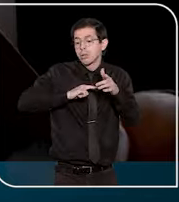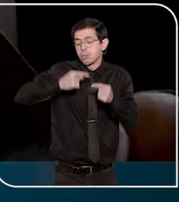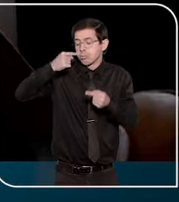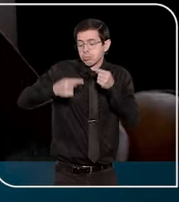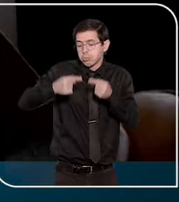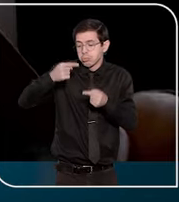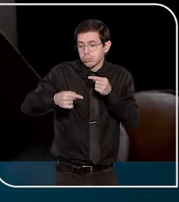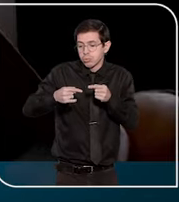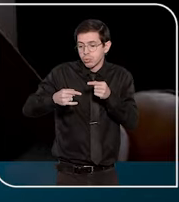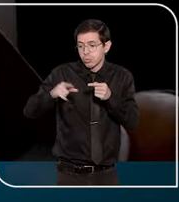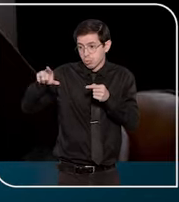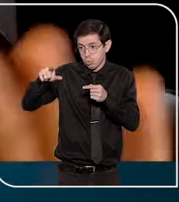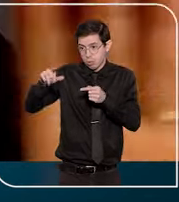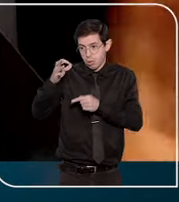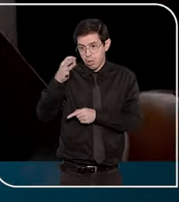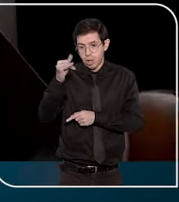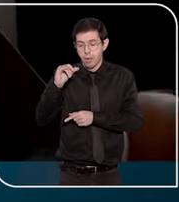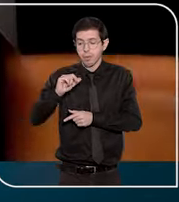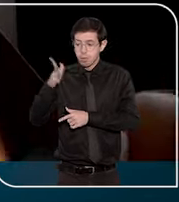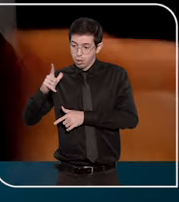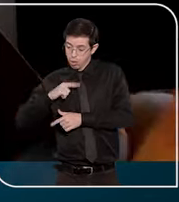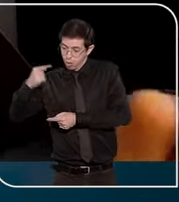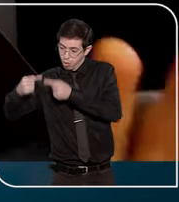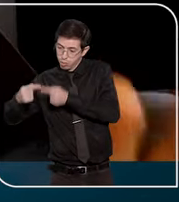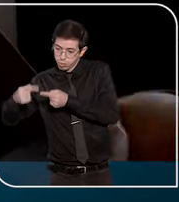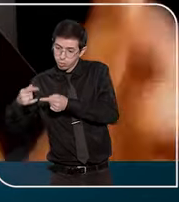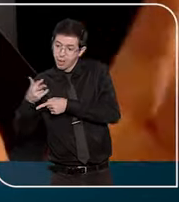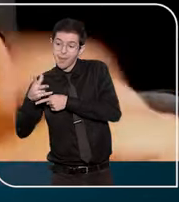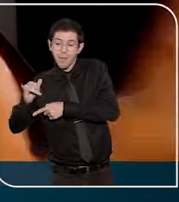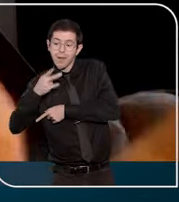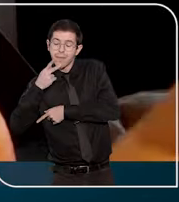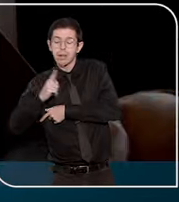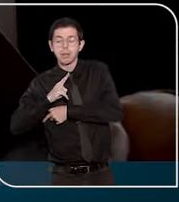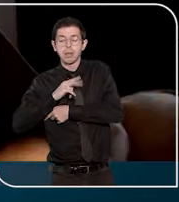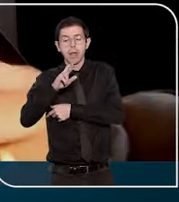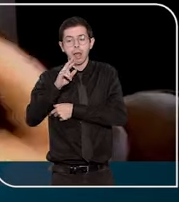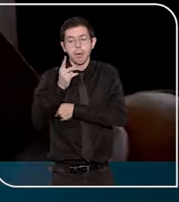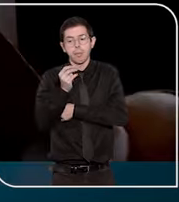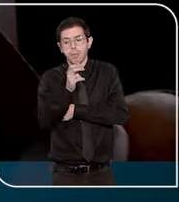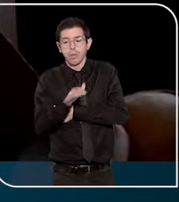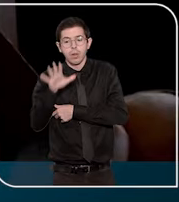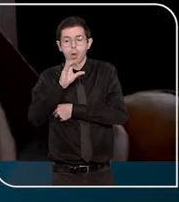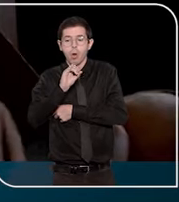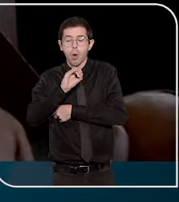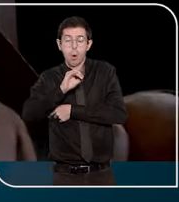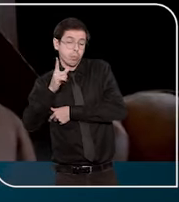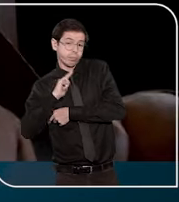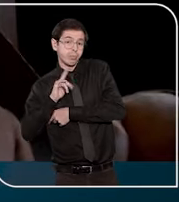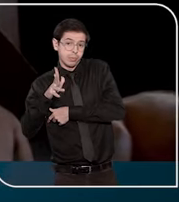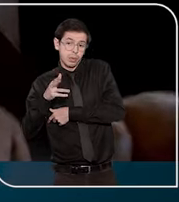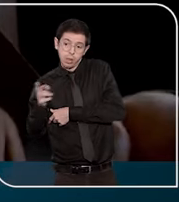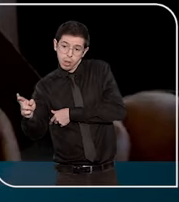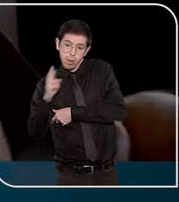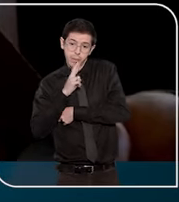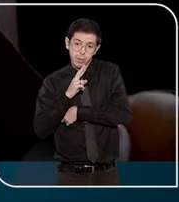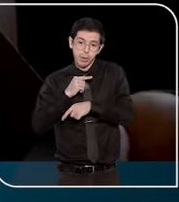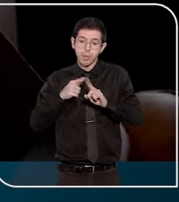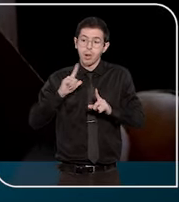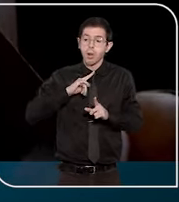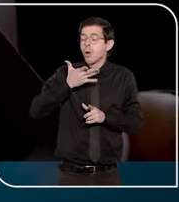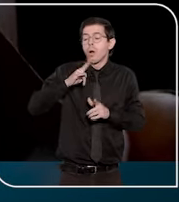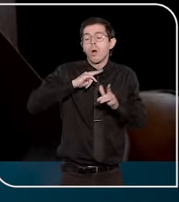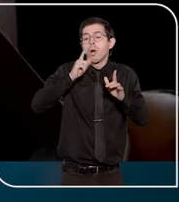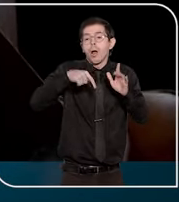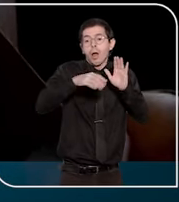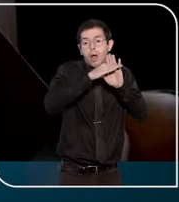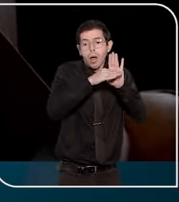Supremo está discutindo, ele vai dizer se tem repercussão geral ou não, ou ele geralmente até já disse que tem repercussão geral, mas ainda não definiu o mérito,